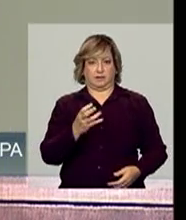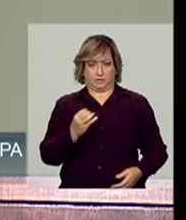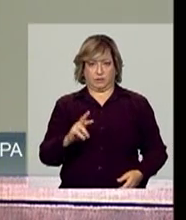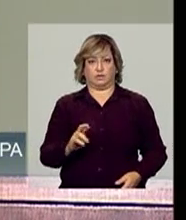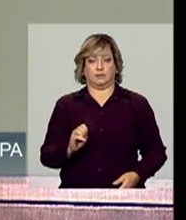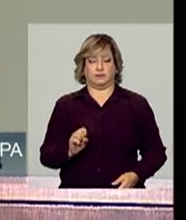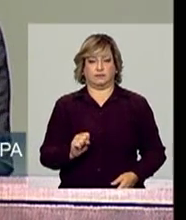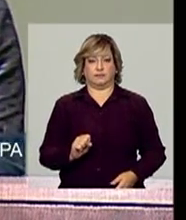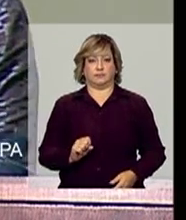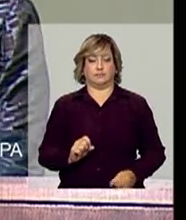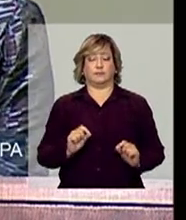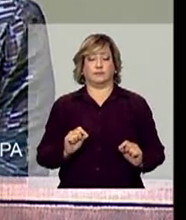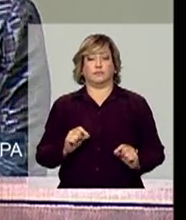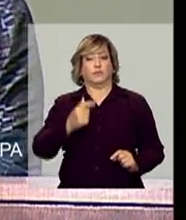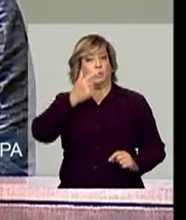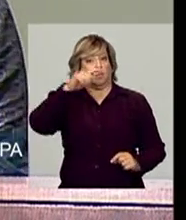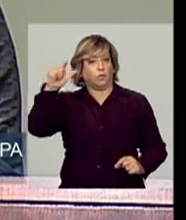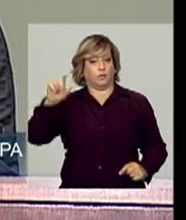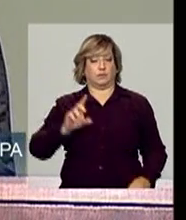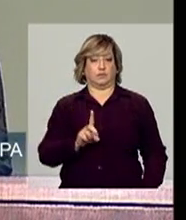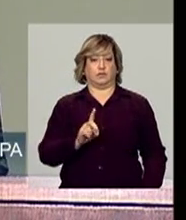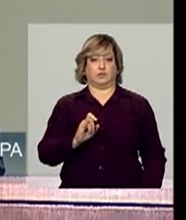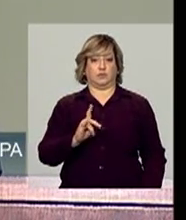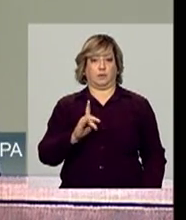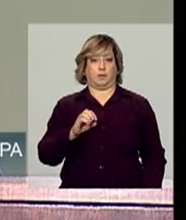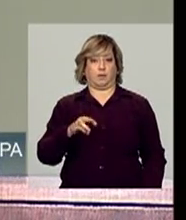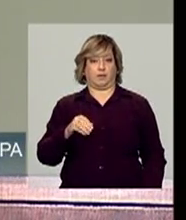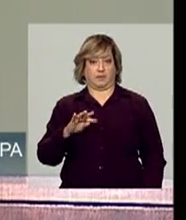Outros diplomatas de países amigos